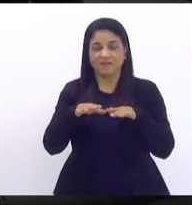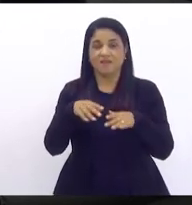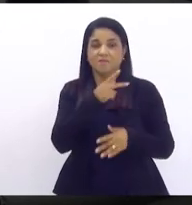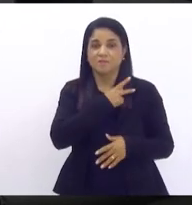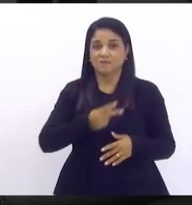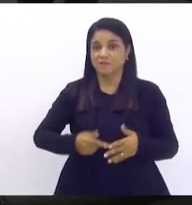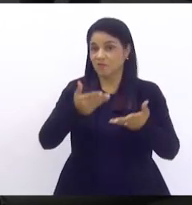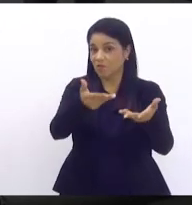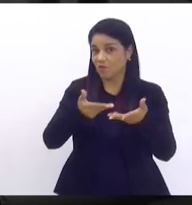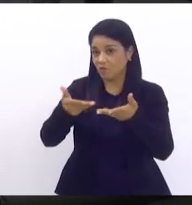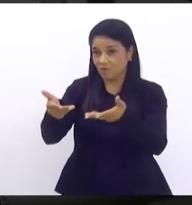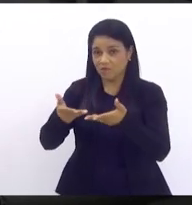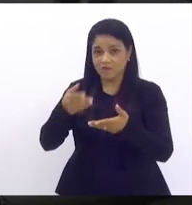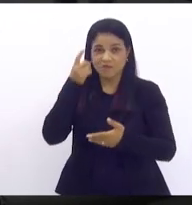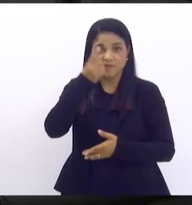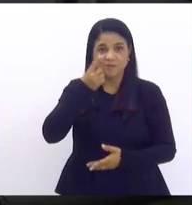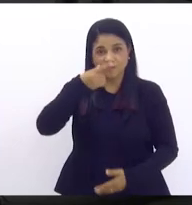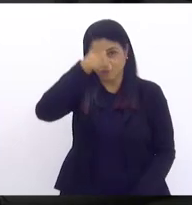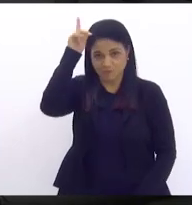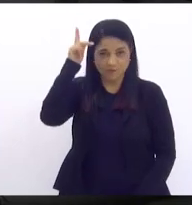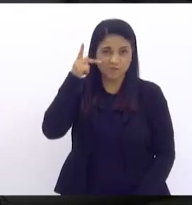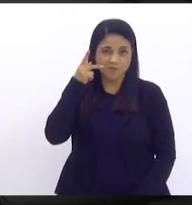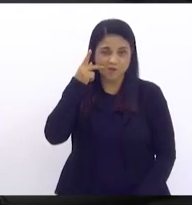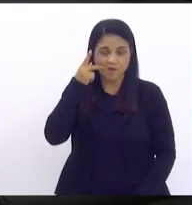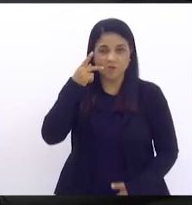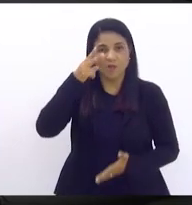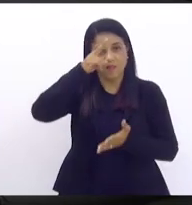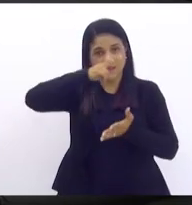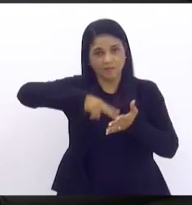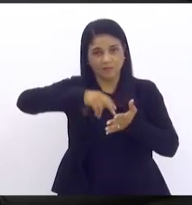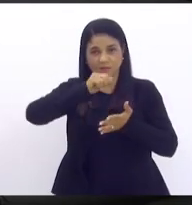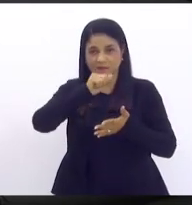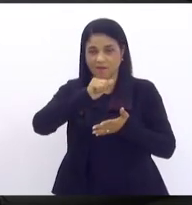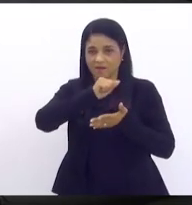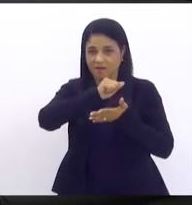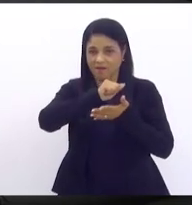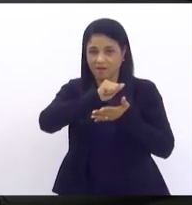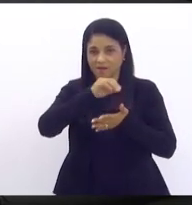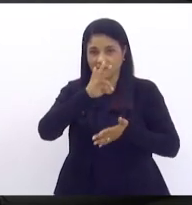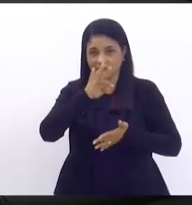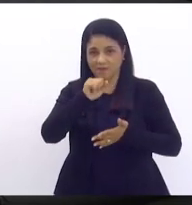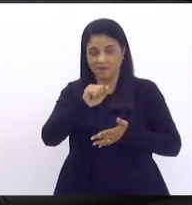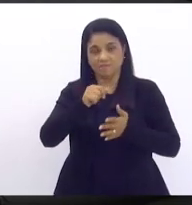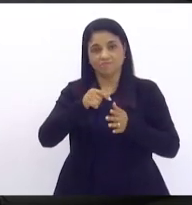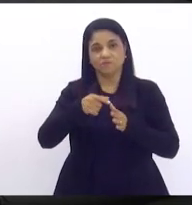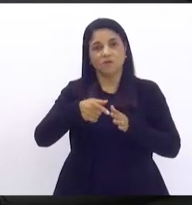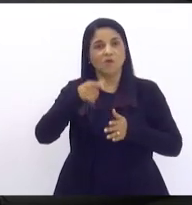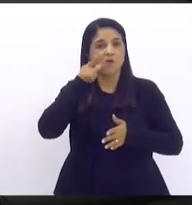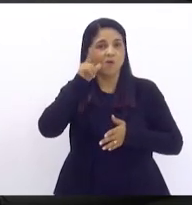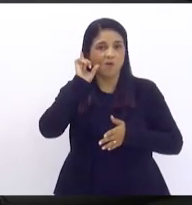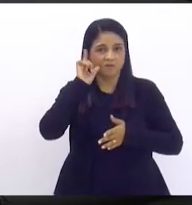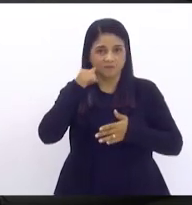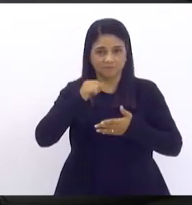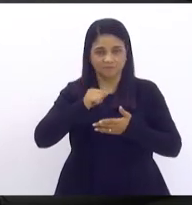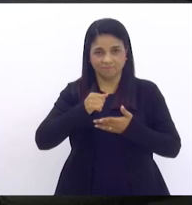presidência convida o senhor deputado Luiz Paulo para fazer a leitura da ata da sessão anterior.